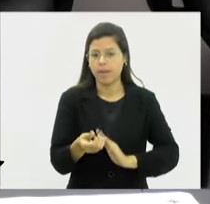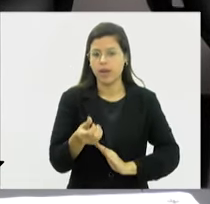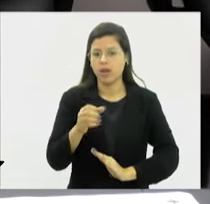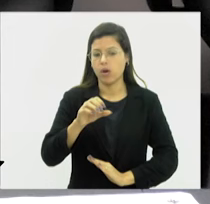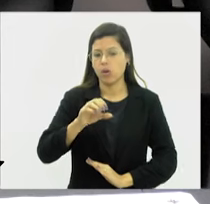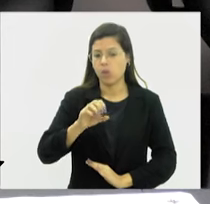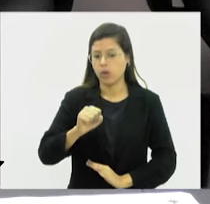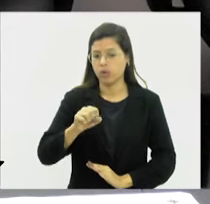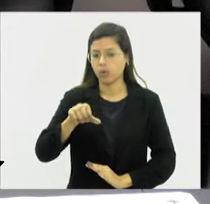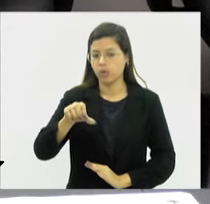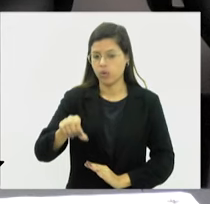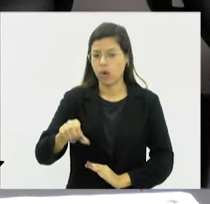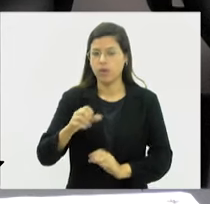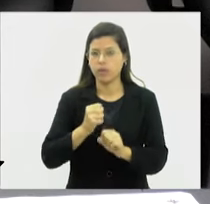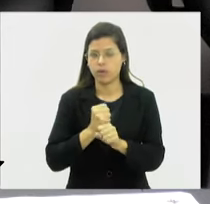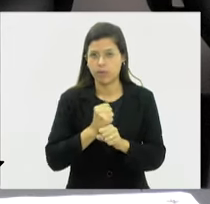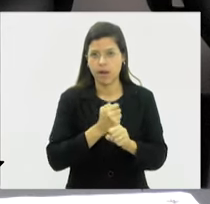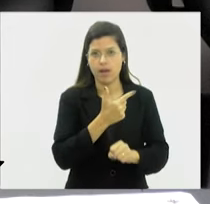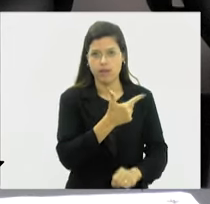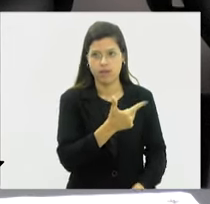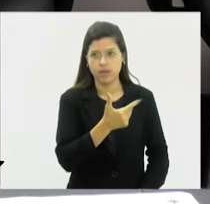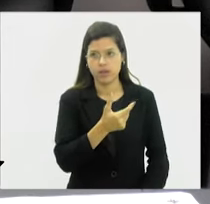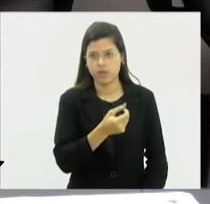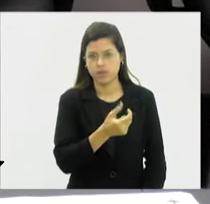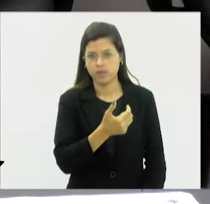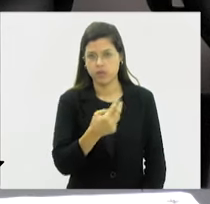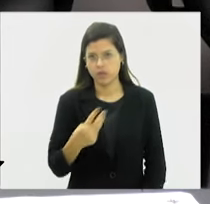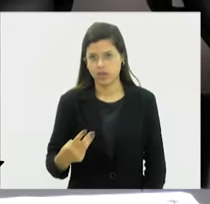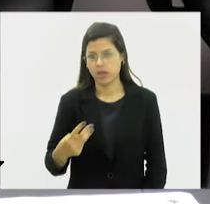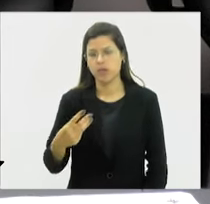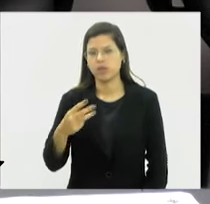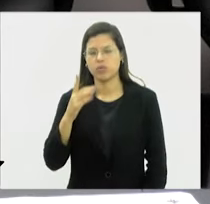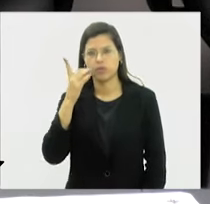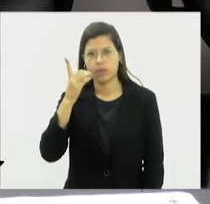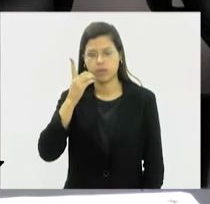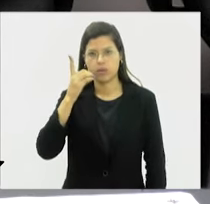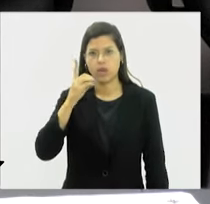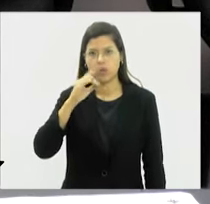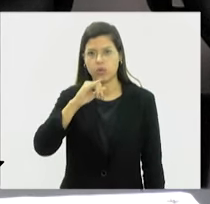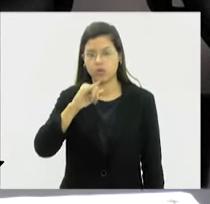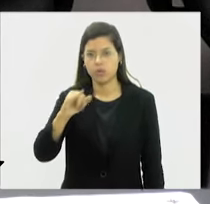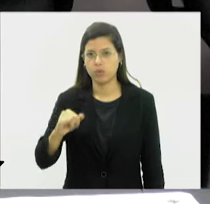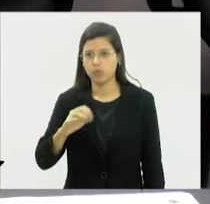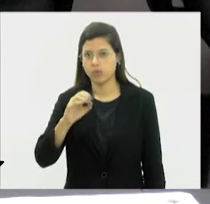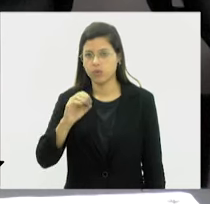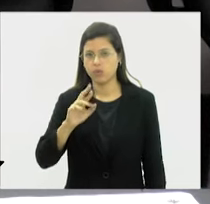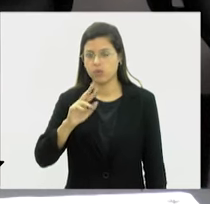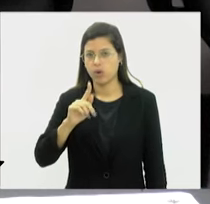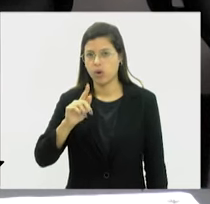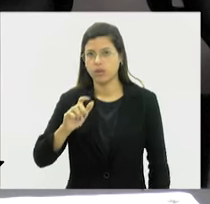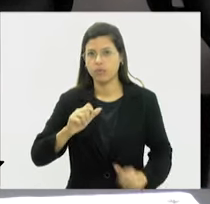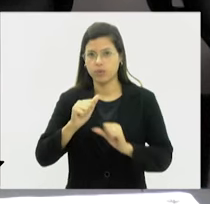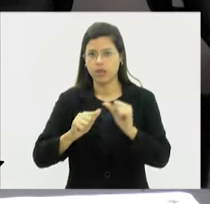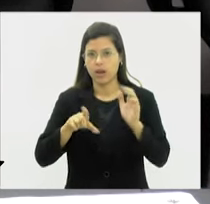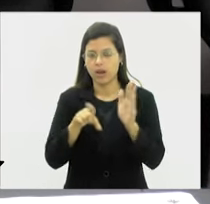689/2023 do deputado Jorge Felipe Neto, ele altera a lei estadual